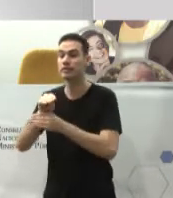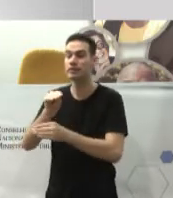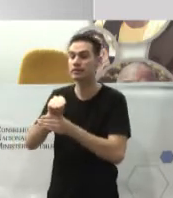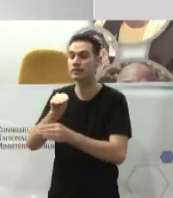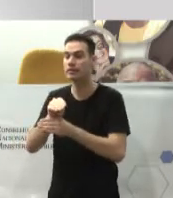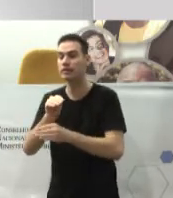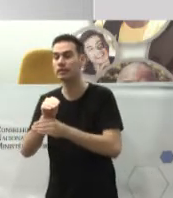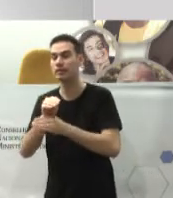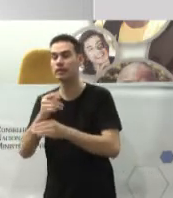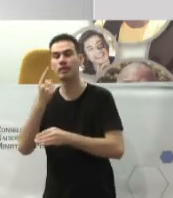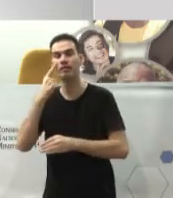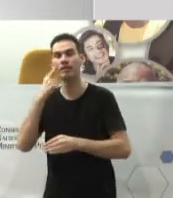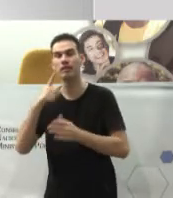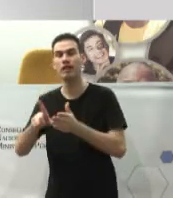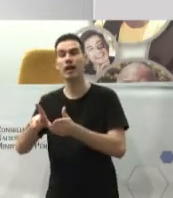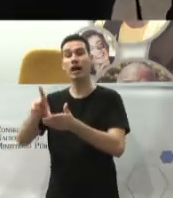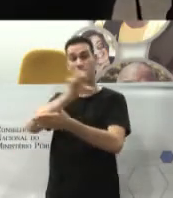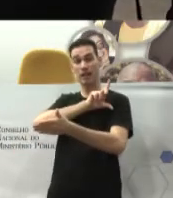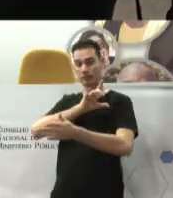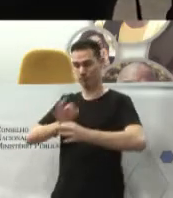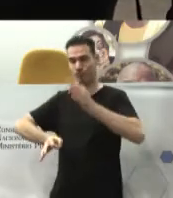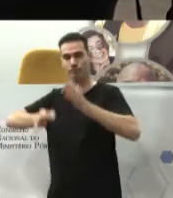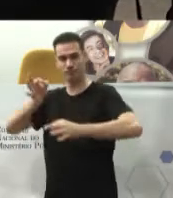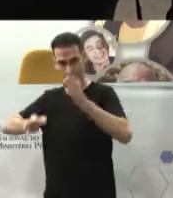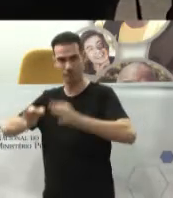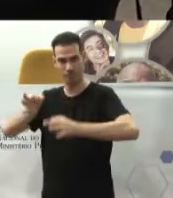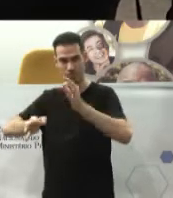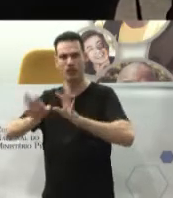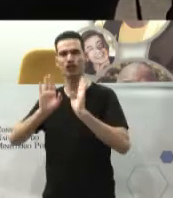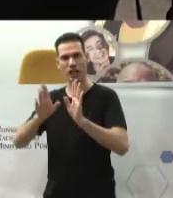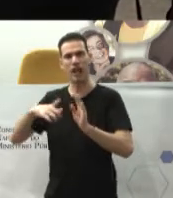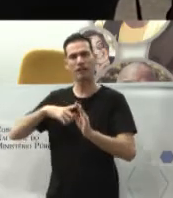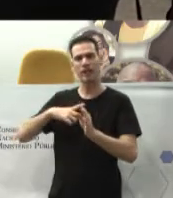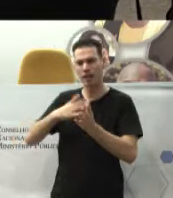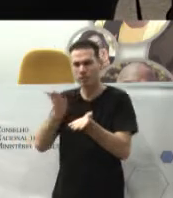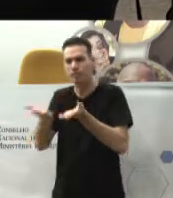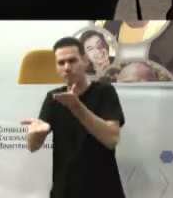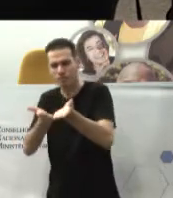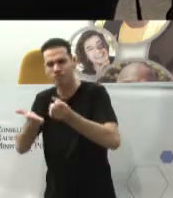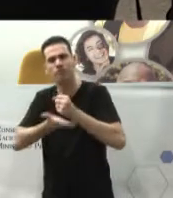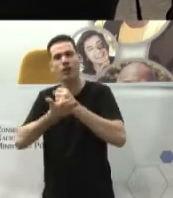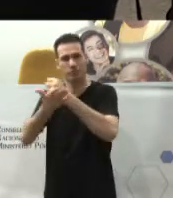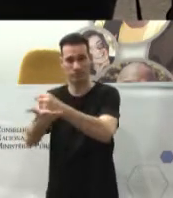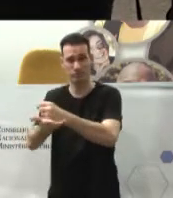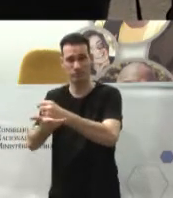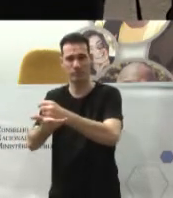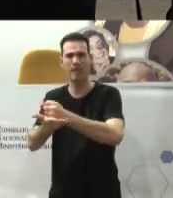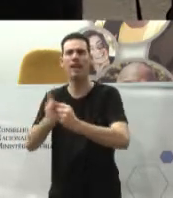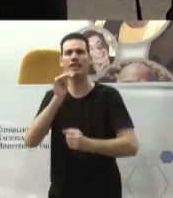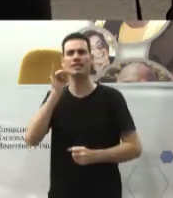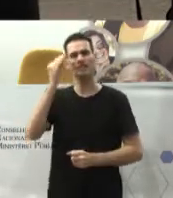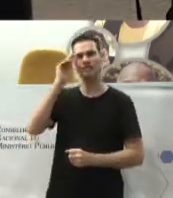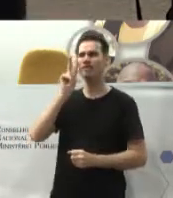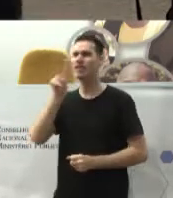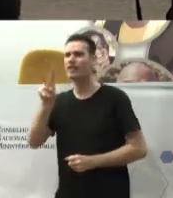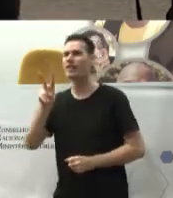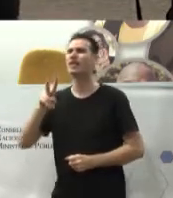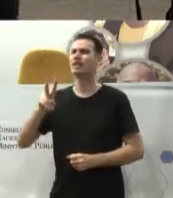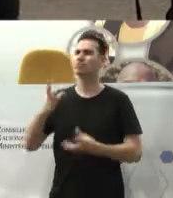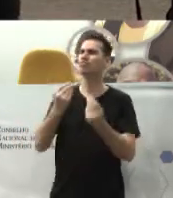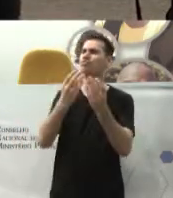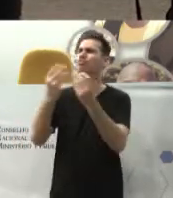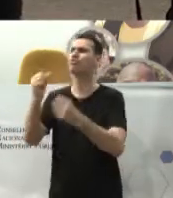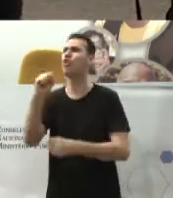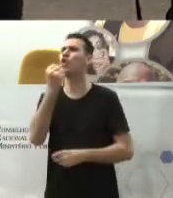administrativo prévio à judicialização. A gente entende que cerca de pelo menos 80%, quase 90% das